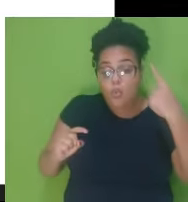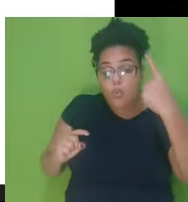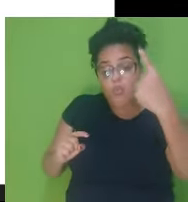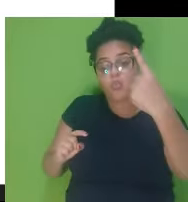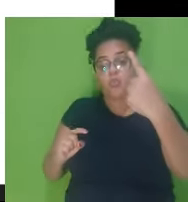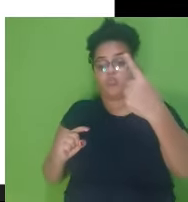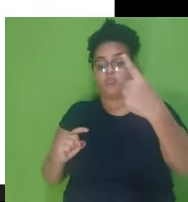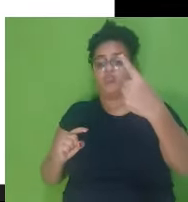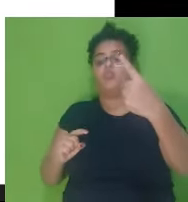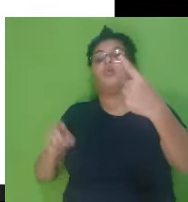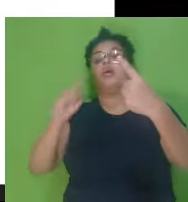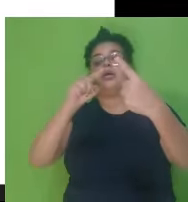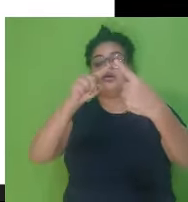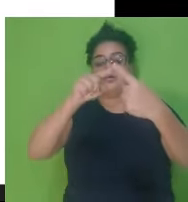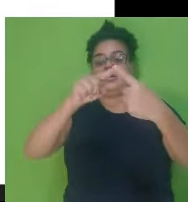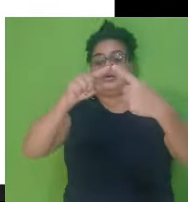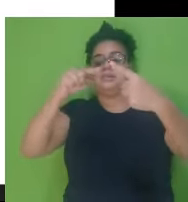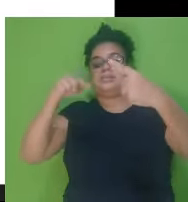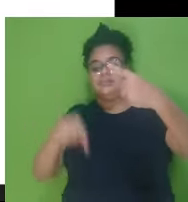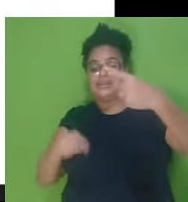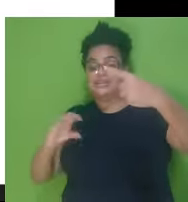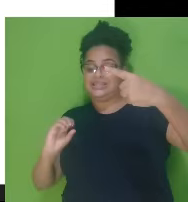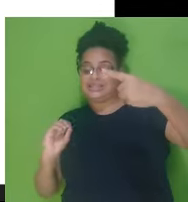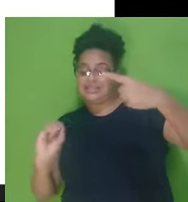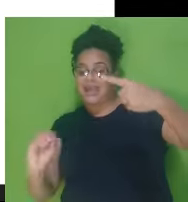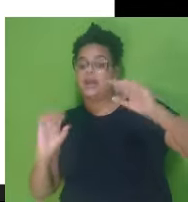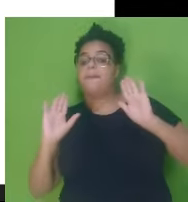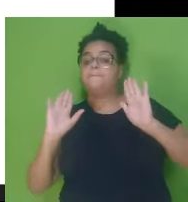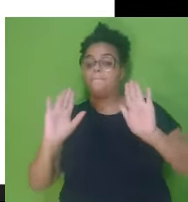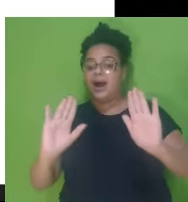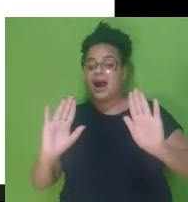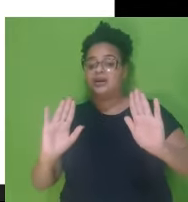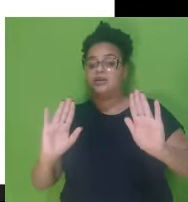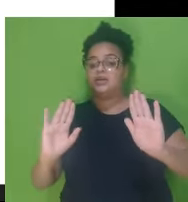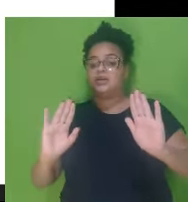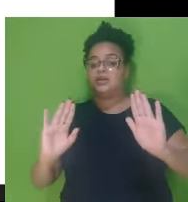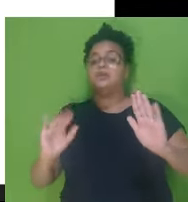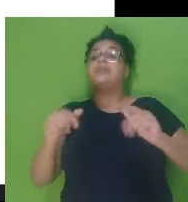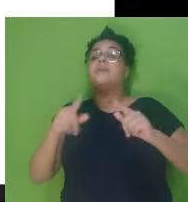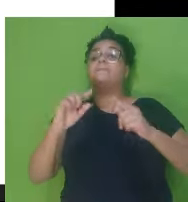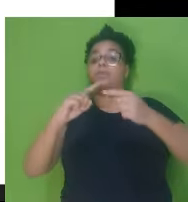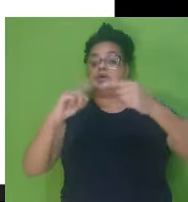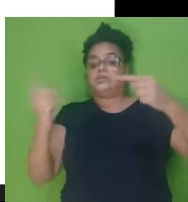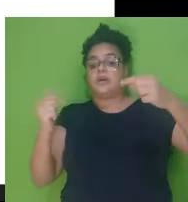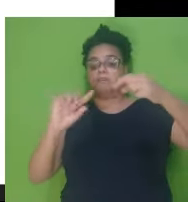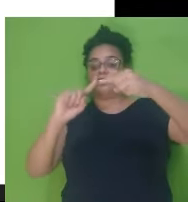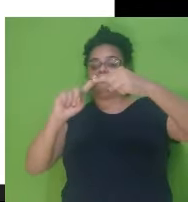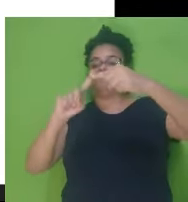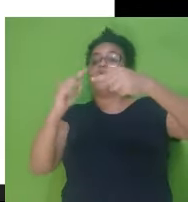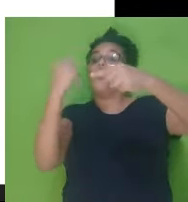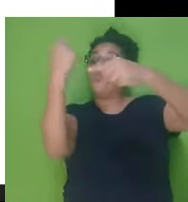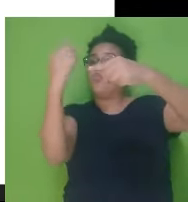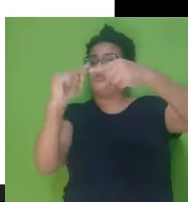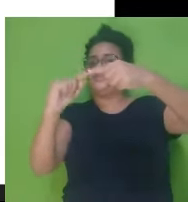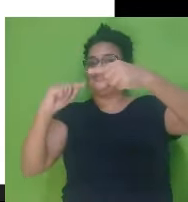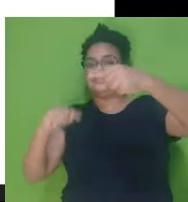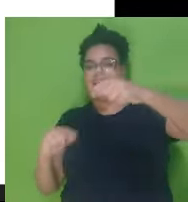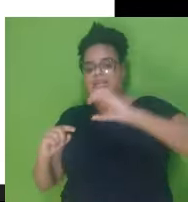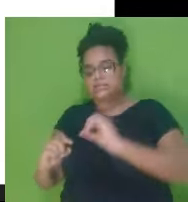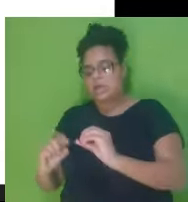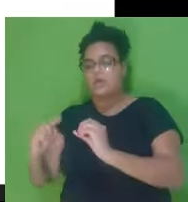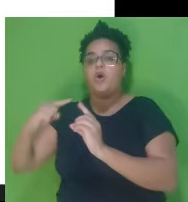1, e o denominador vai tender a 0, mas vai tender a 0 por valores positivos. Por